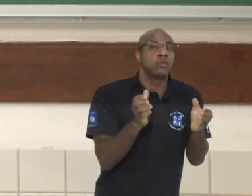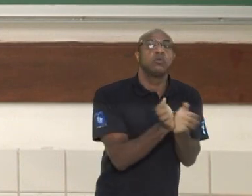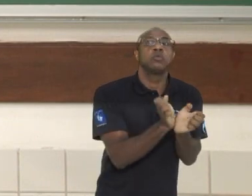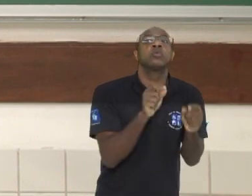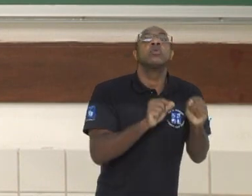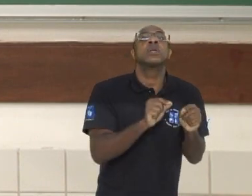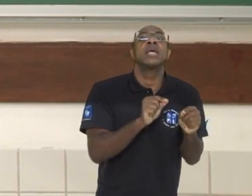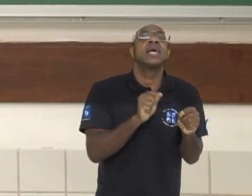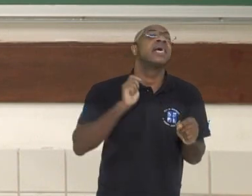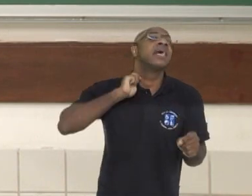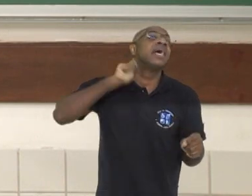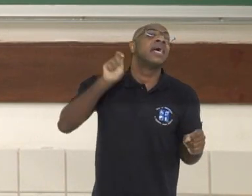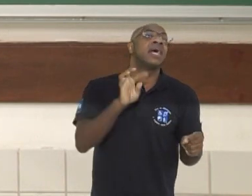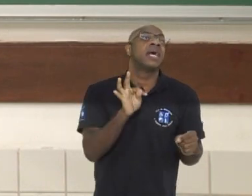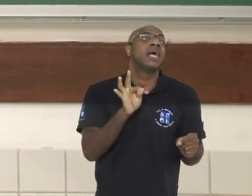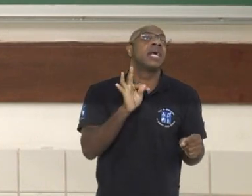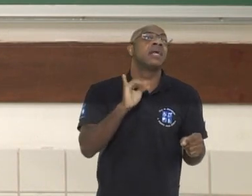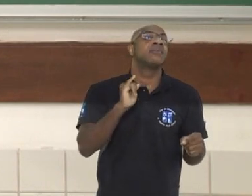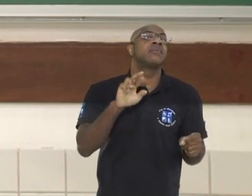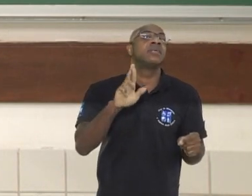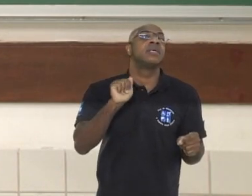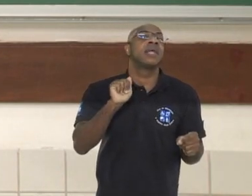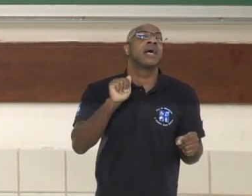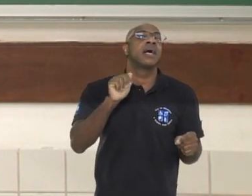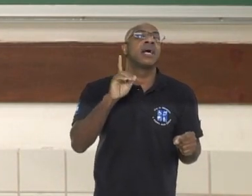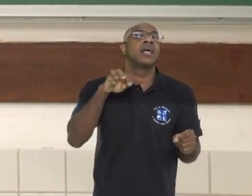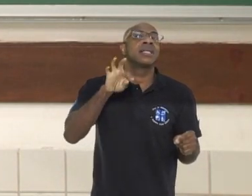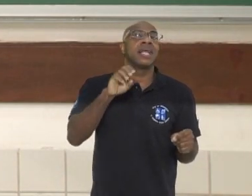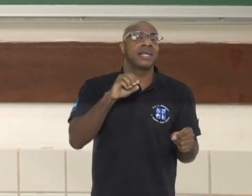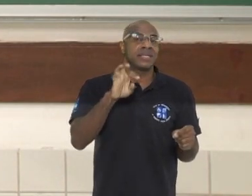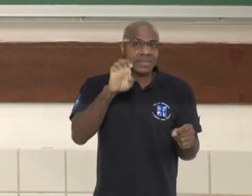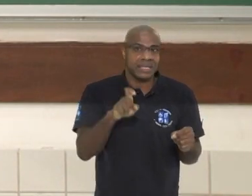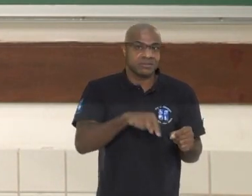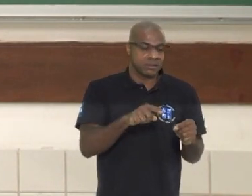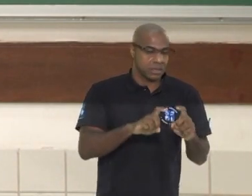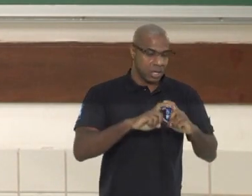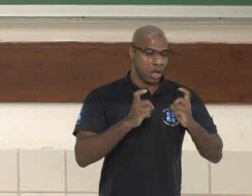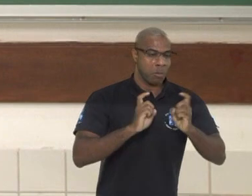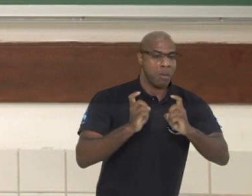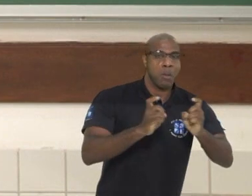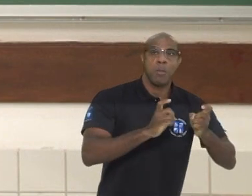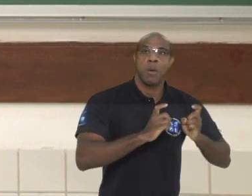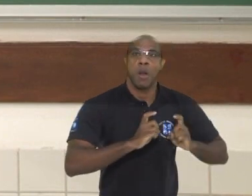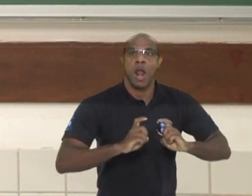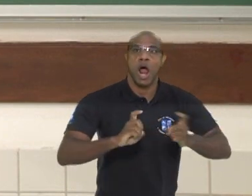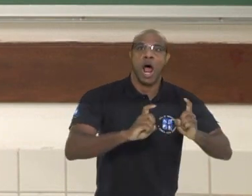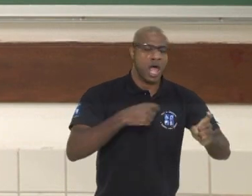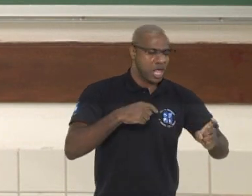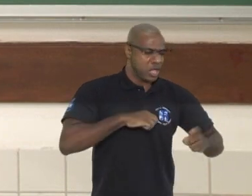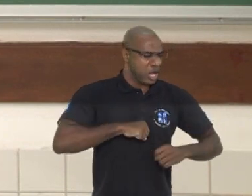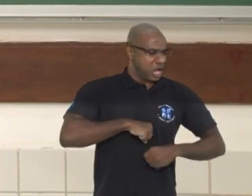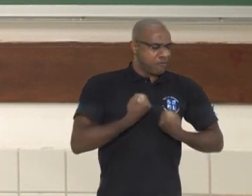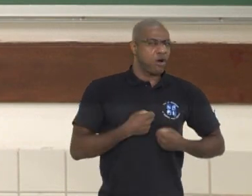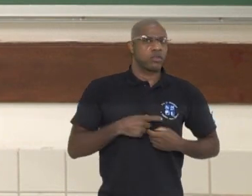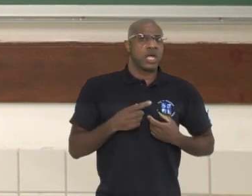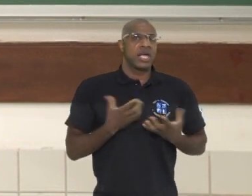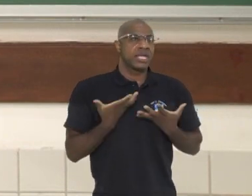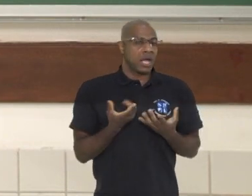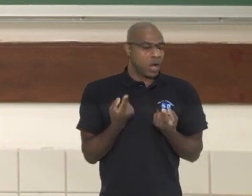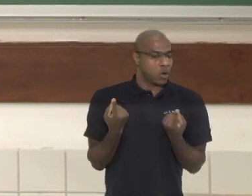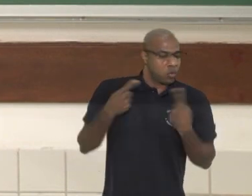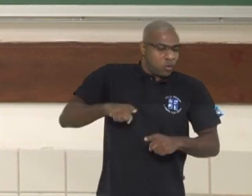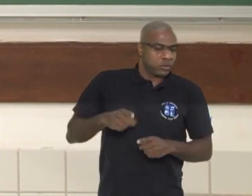que vai acontecer então? Vai acontecer que eles estão nesse momento planejando uma revolta, planejando a